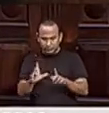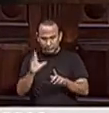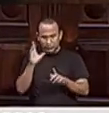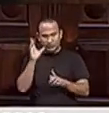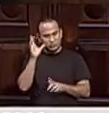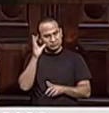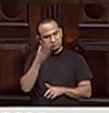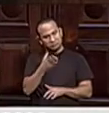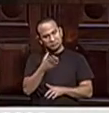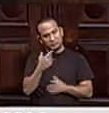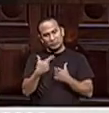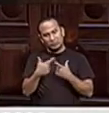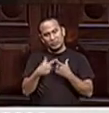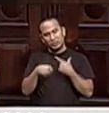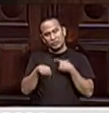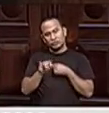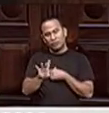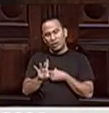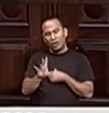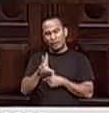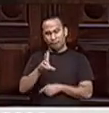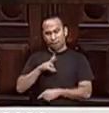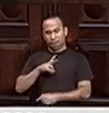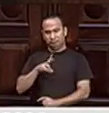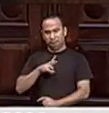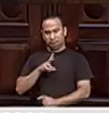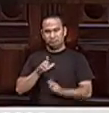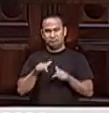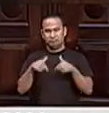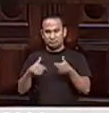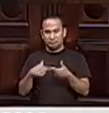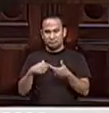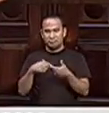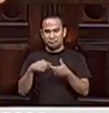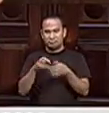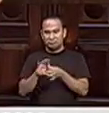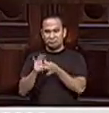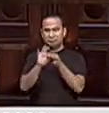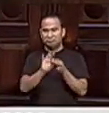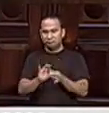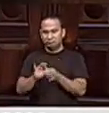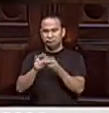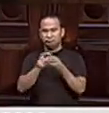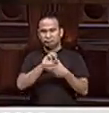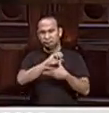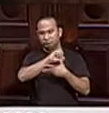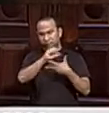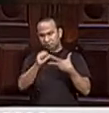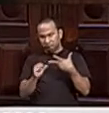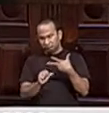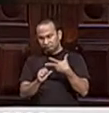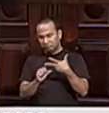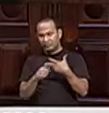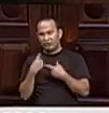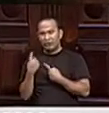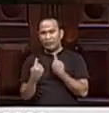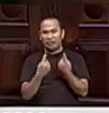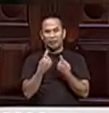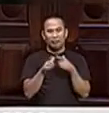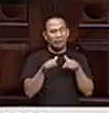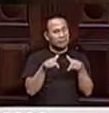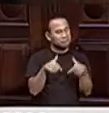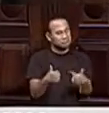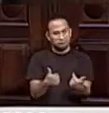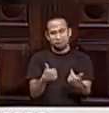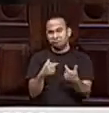Porque não só a independência, a harmonia entre os poderes. Cada um cumpre com a sua